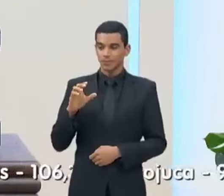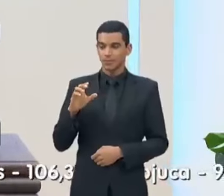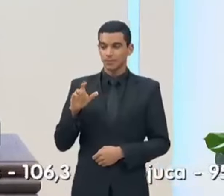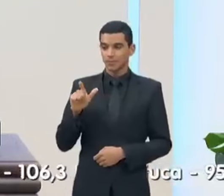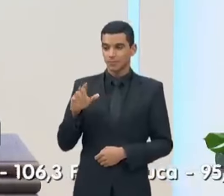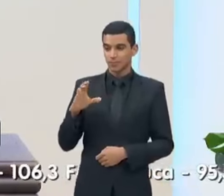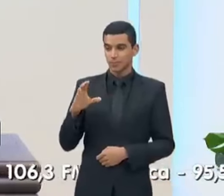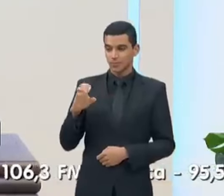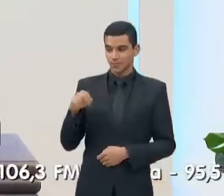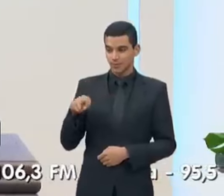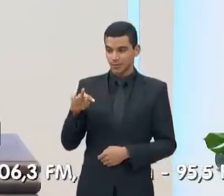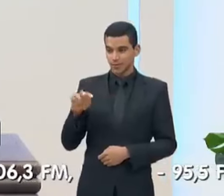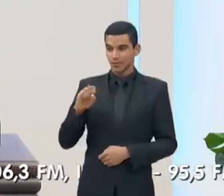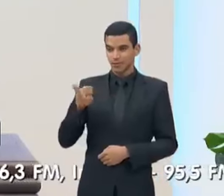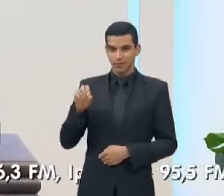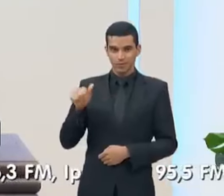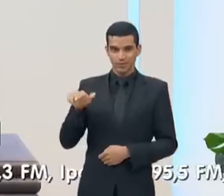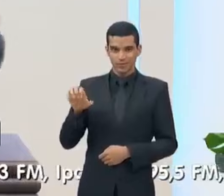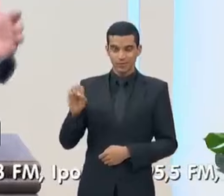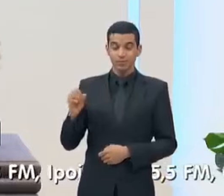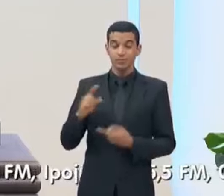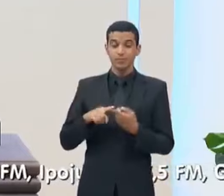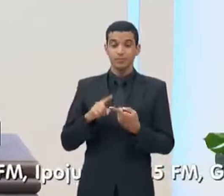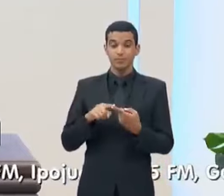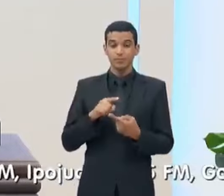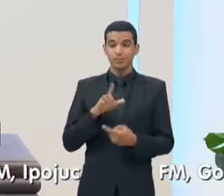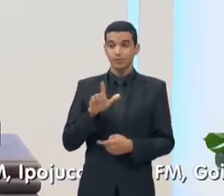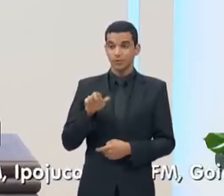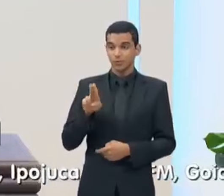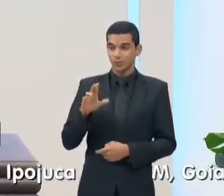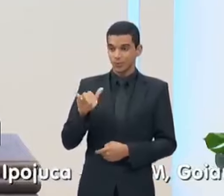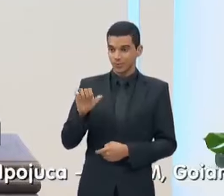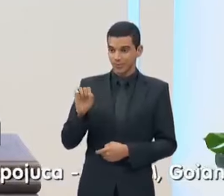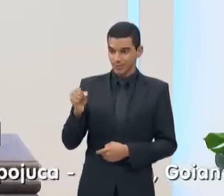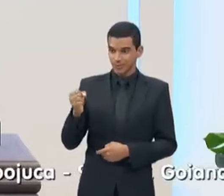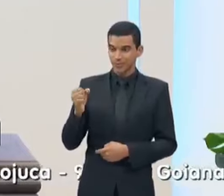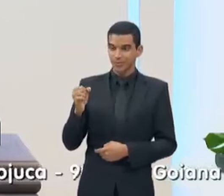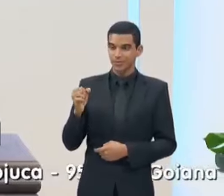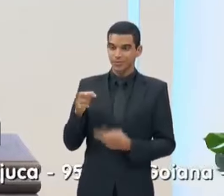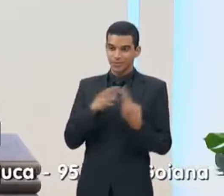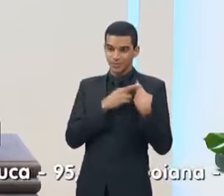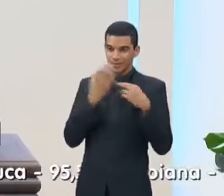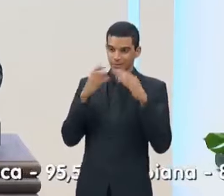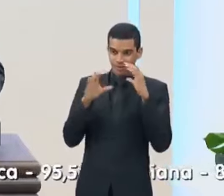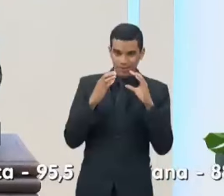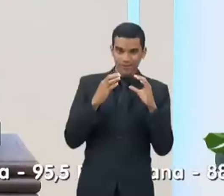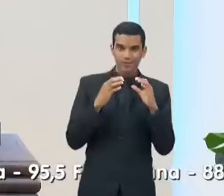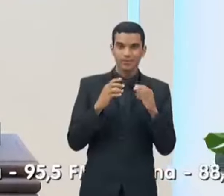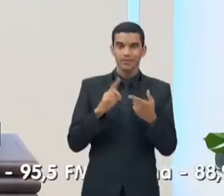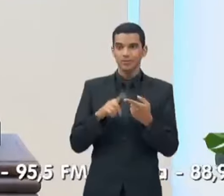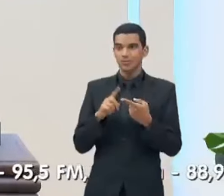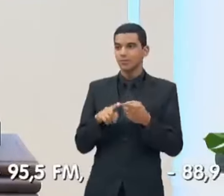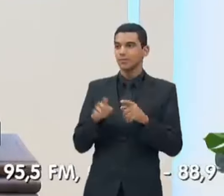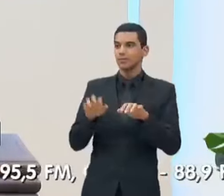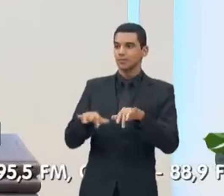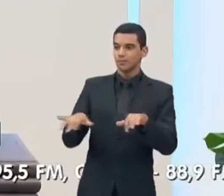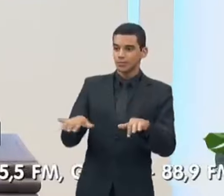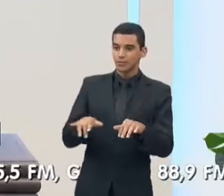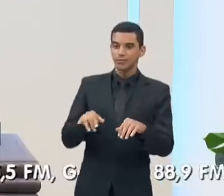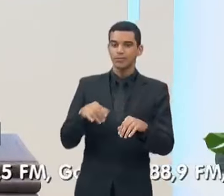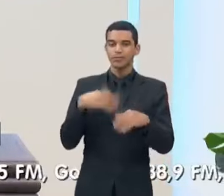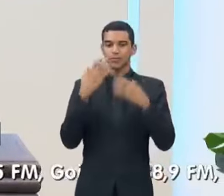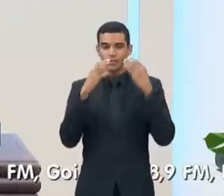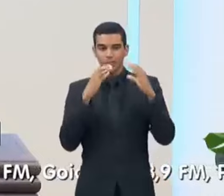diácono Lucas, o responsável aqui pelos hinos congregacionais, os cantores, os músicos, servos de Deus, que aqui estamos